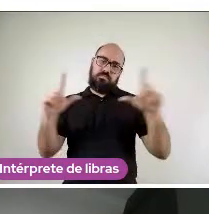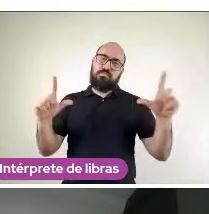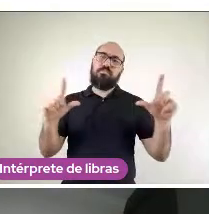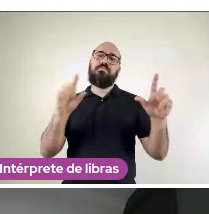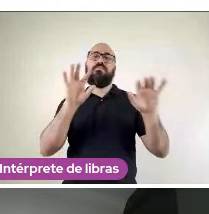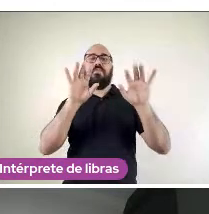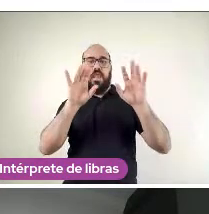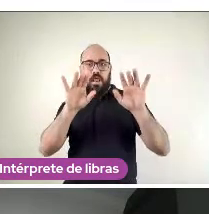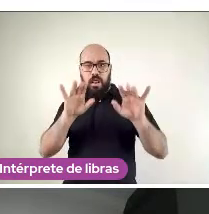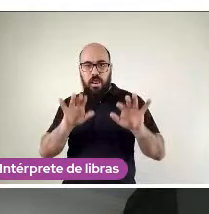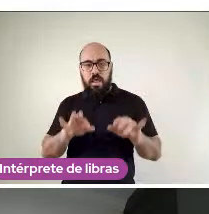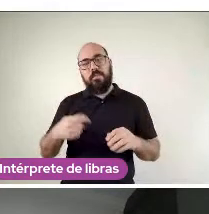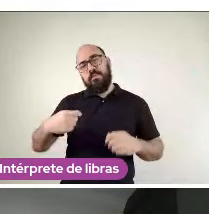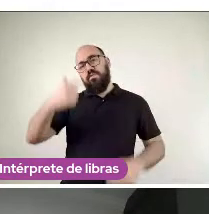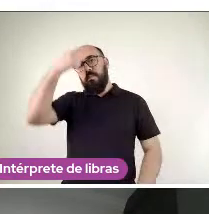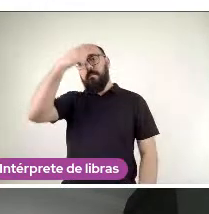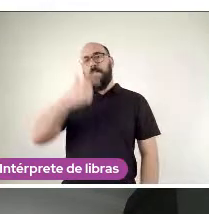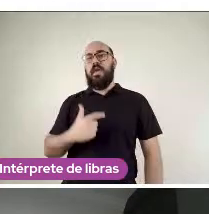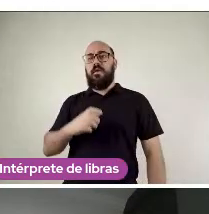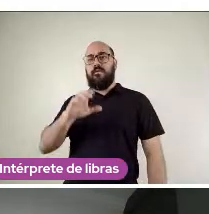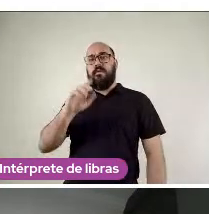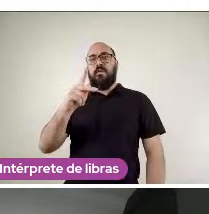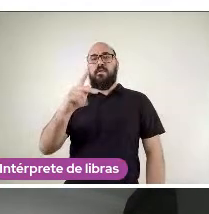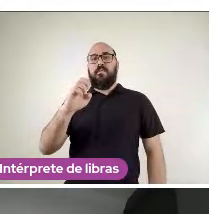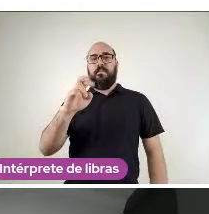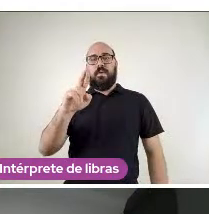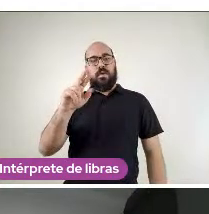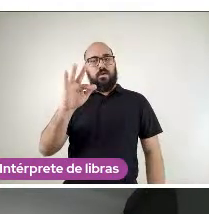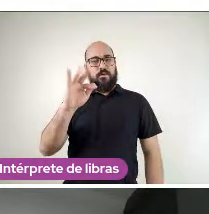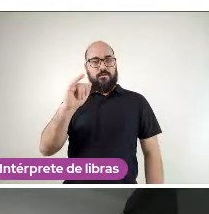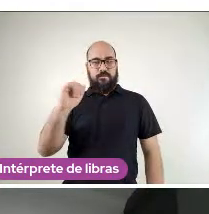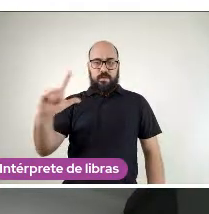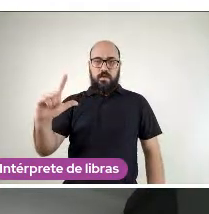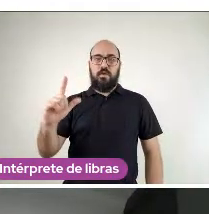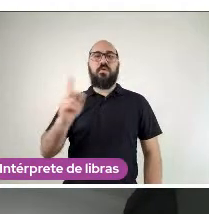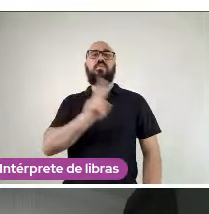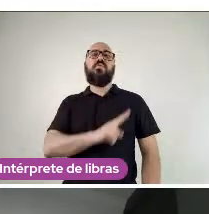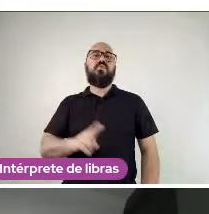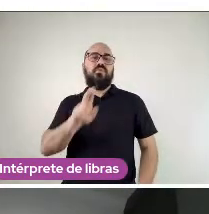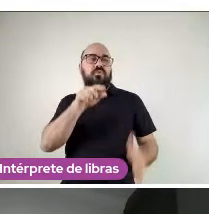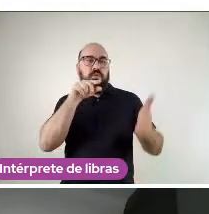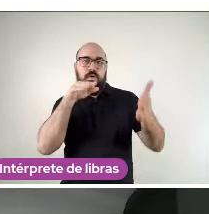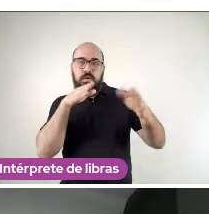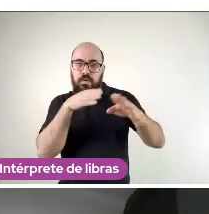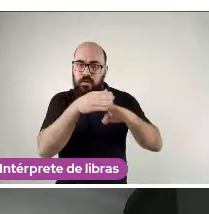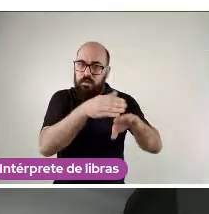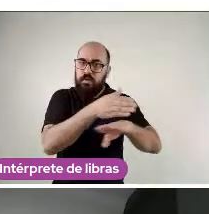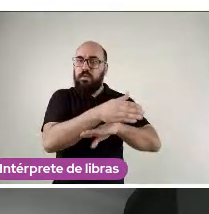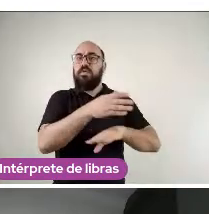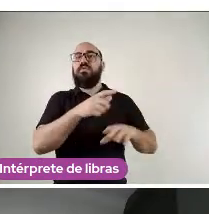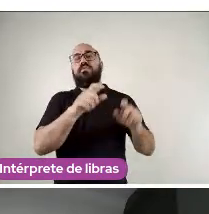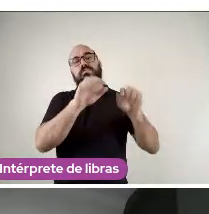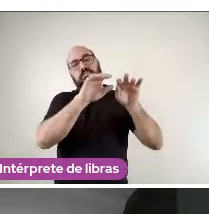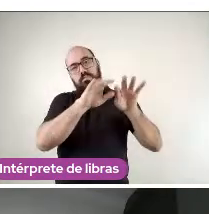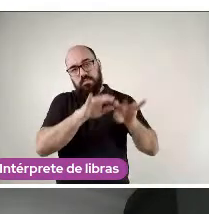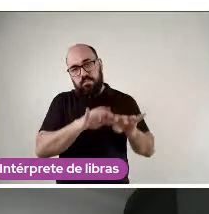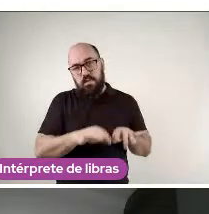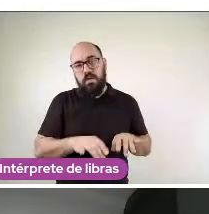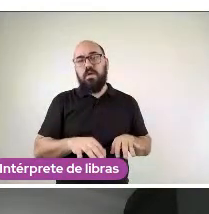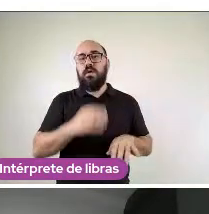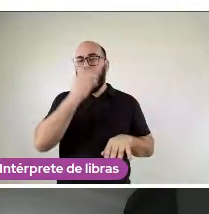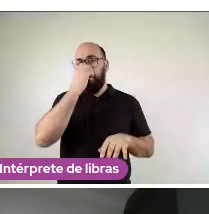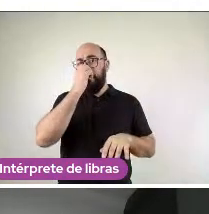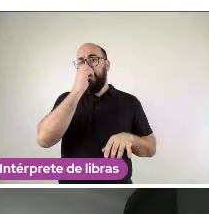você tem que criar um perfil de usuário, né, no site da década, entrar no Global Stakeholder Forum, e ali